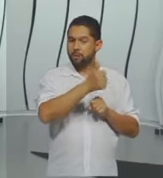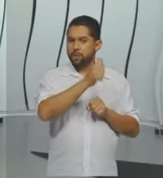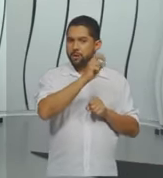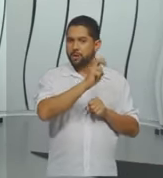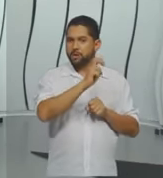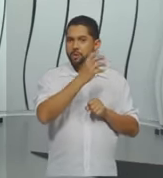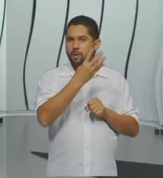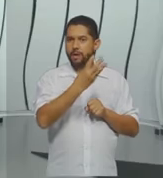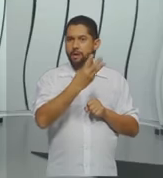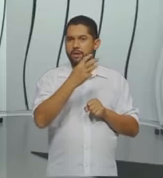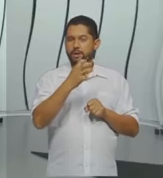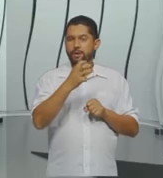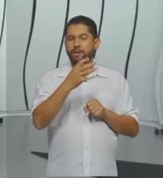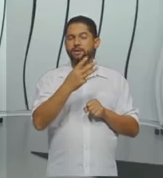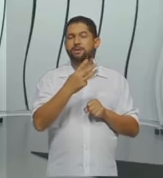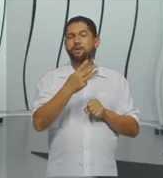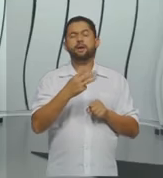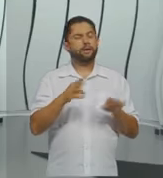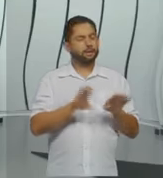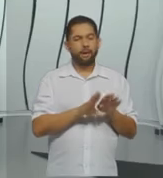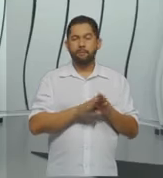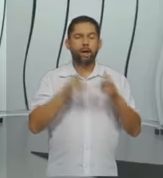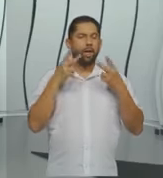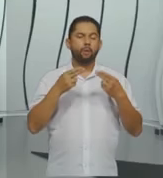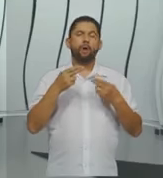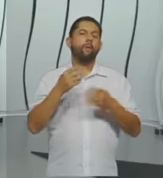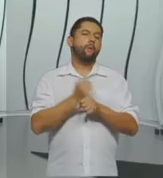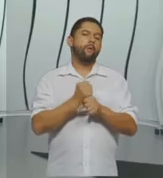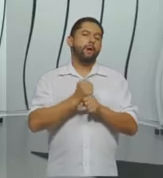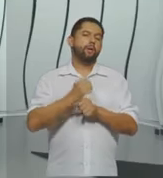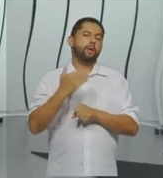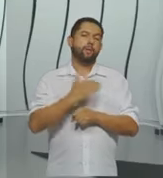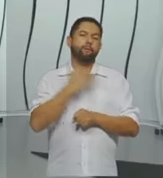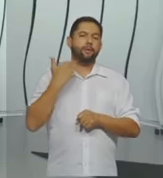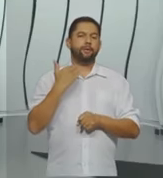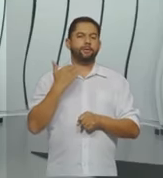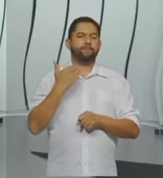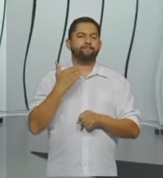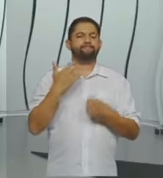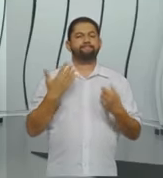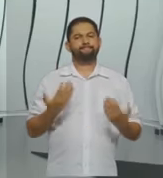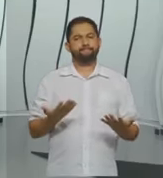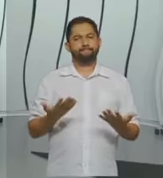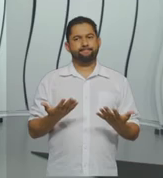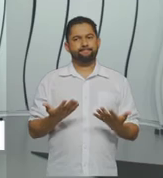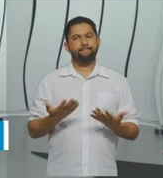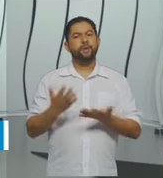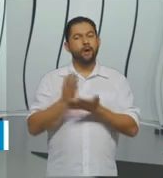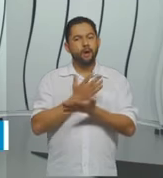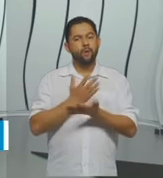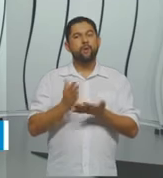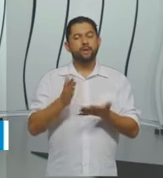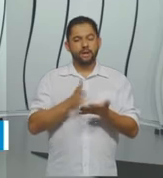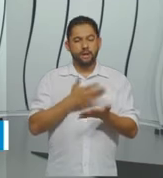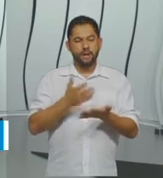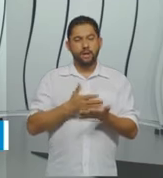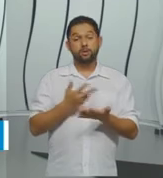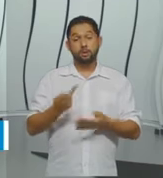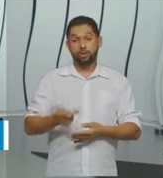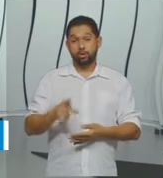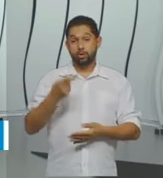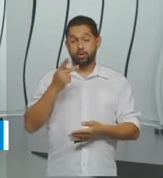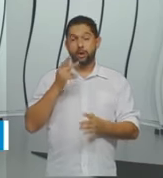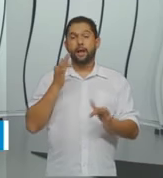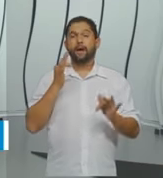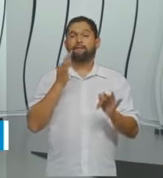e ele morreu também justamente nesse ano de 1543. Existe uma história, isso eu li em alguns livros de história da física, que, se não me engano,